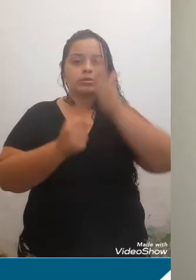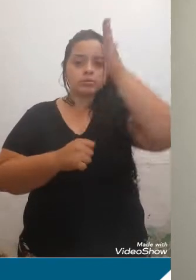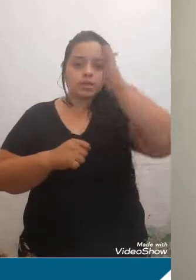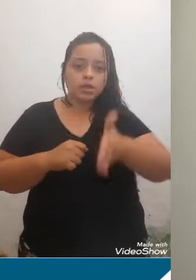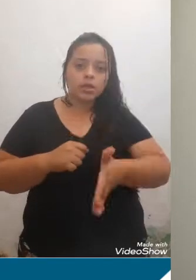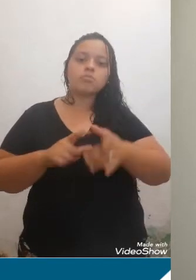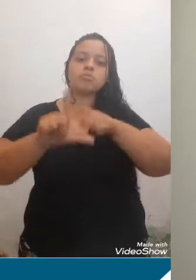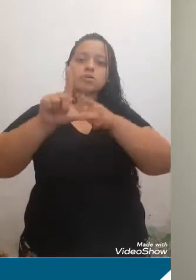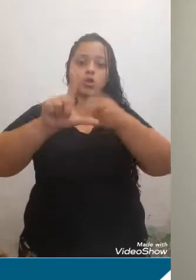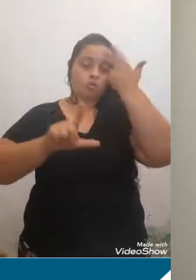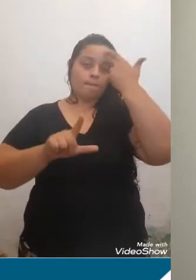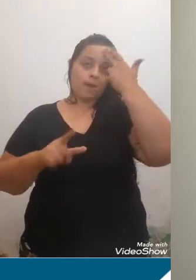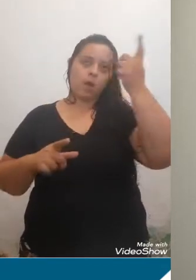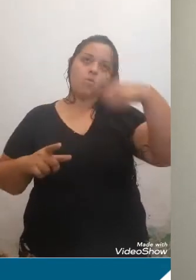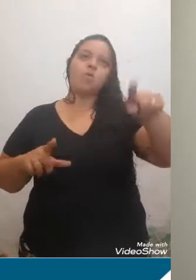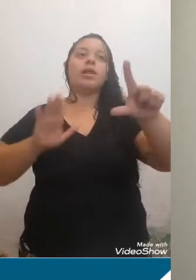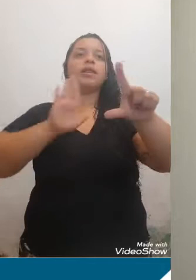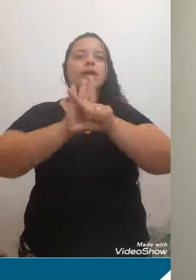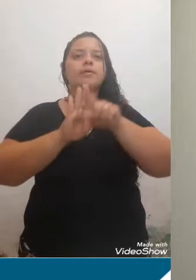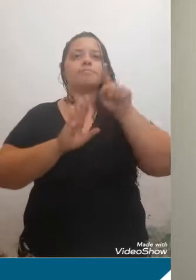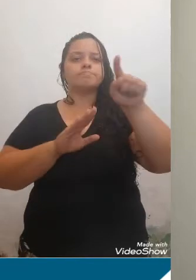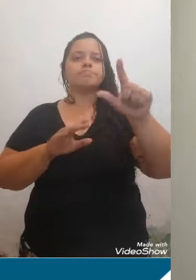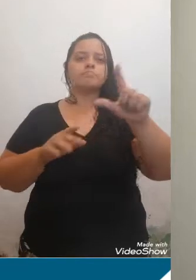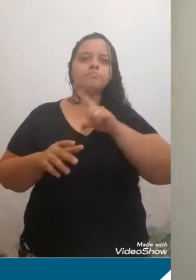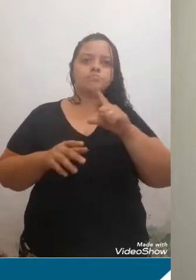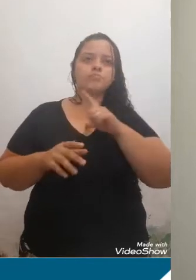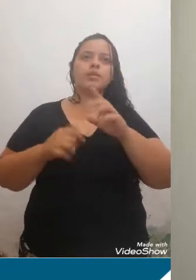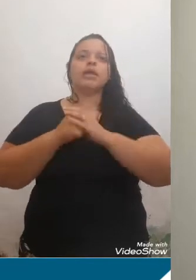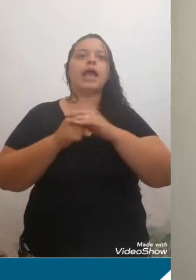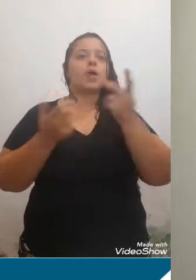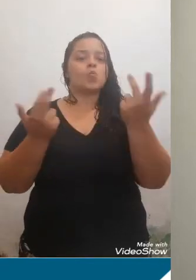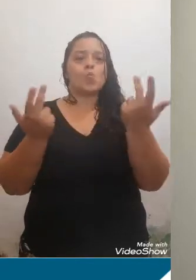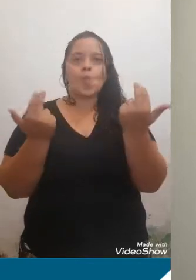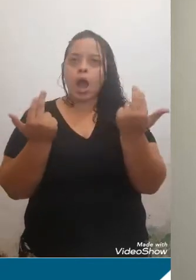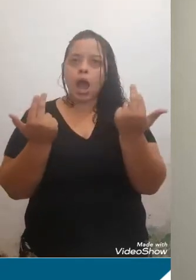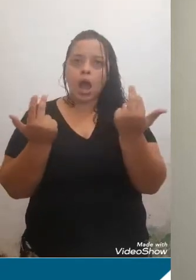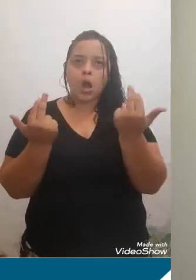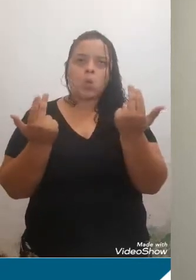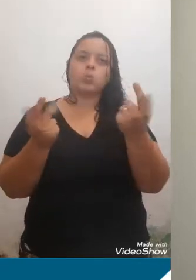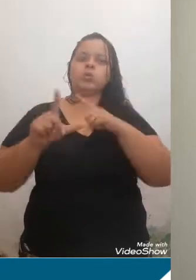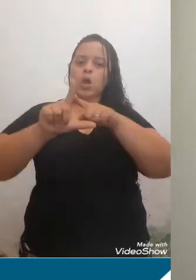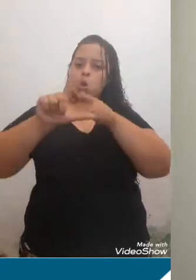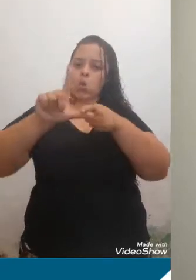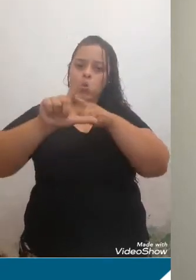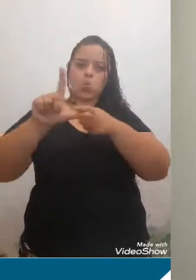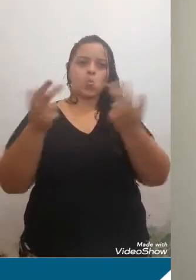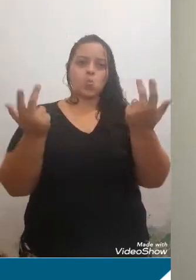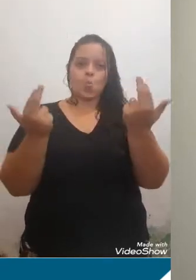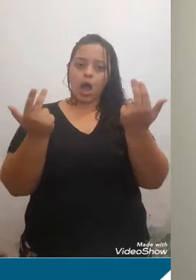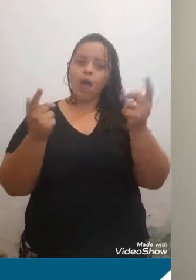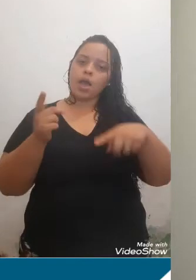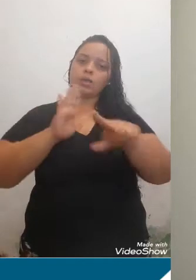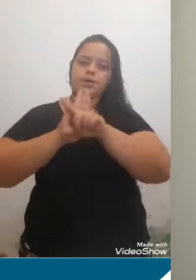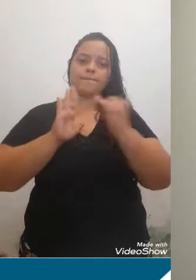Beleza? Vamos na sequência aí. Lei da reflexão. Os ângulos de incidência e de reflexão são iguais. Essa